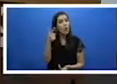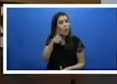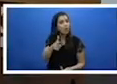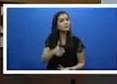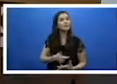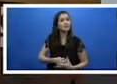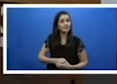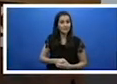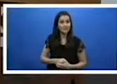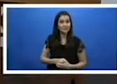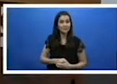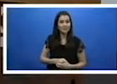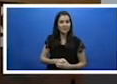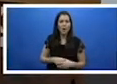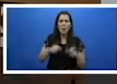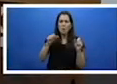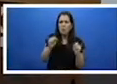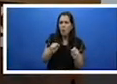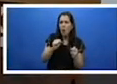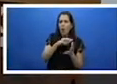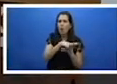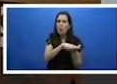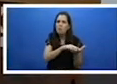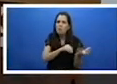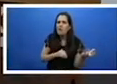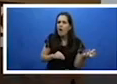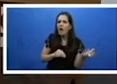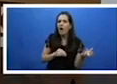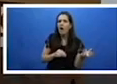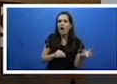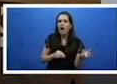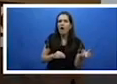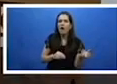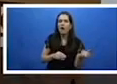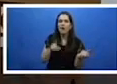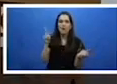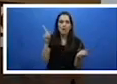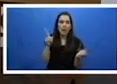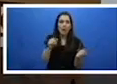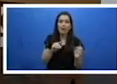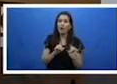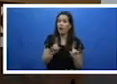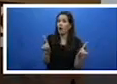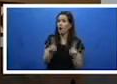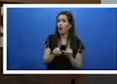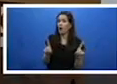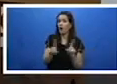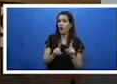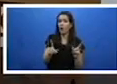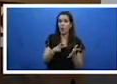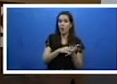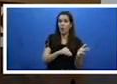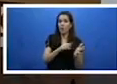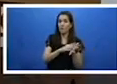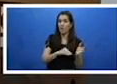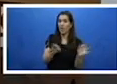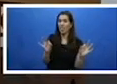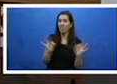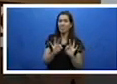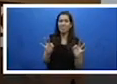tá? Ah, eu posso copiar aquele textinho que a professora produziu na aula? Não, o nosso foi